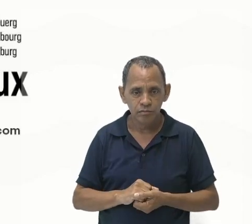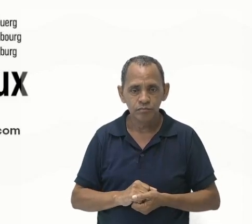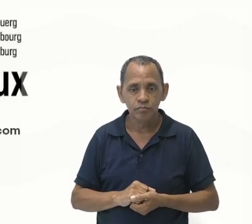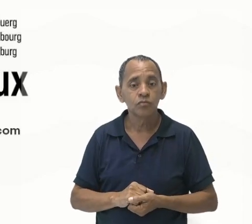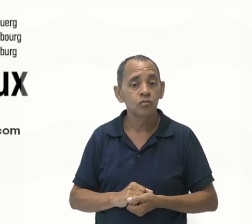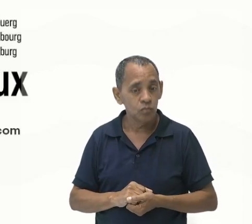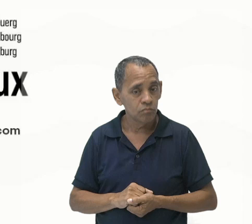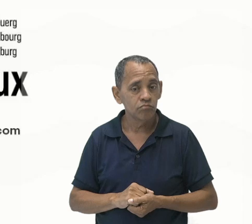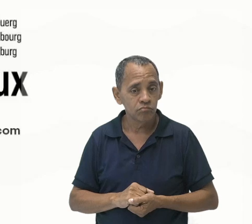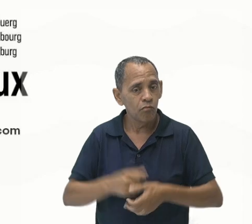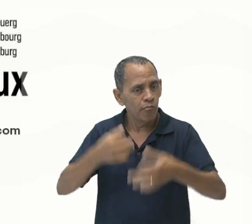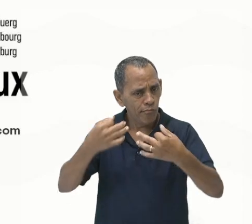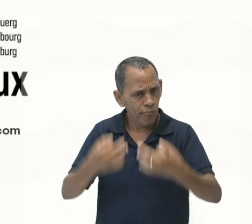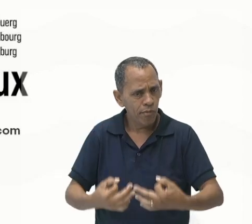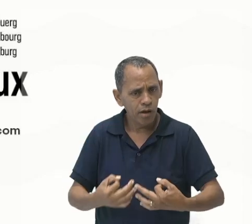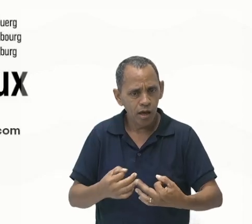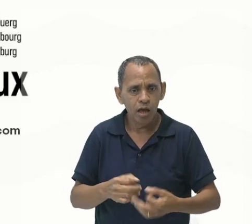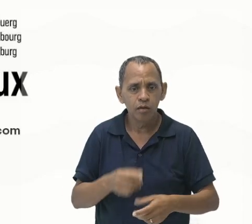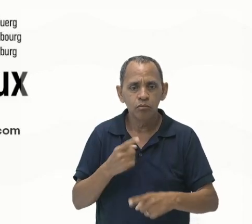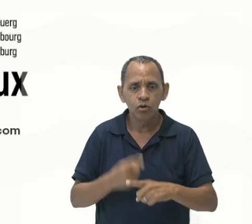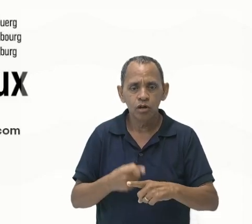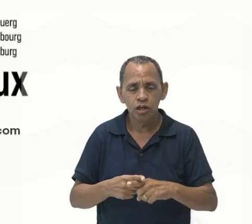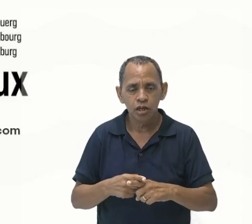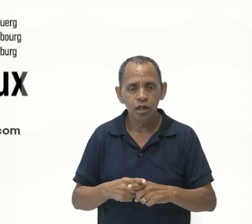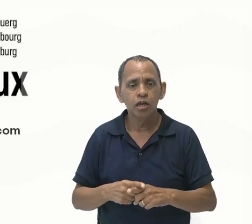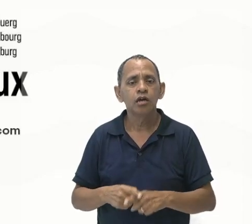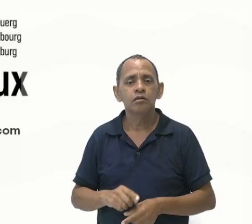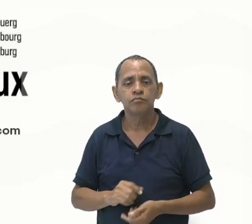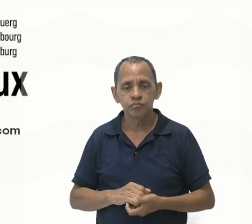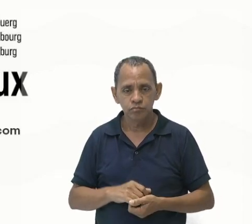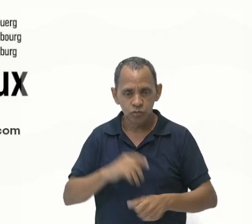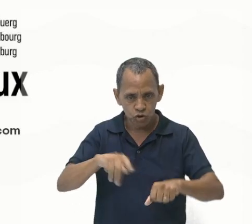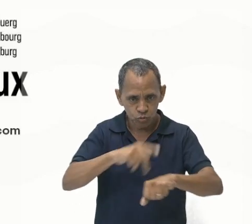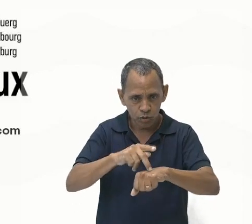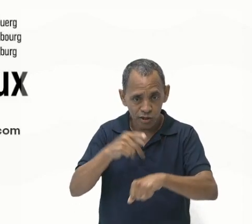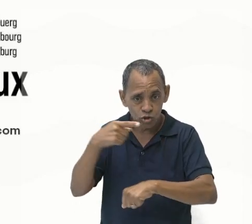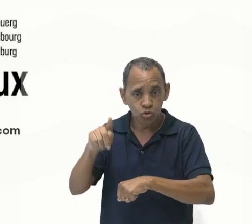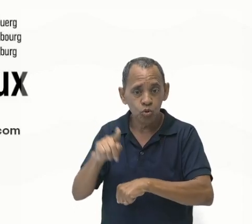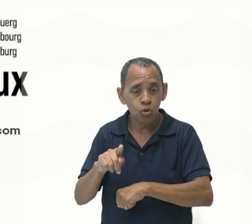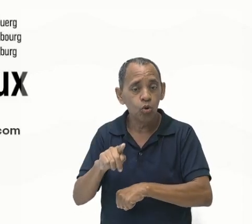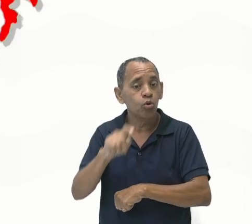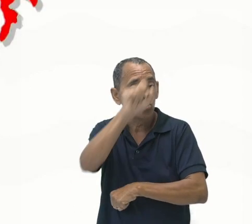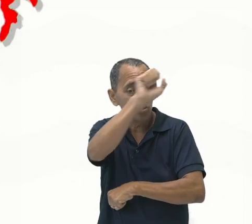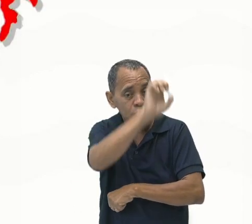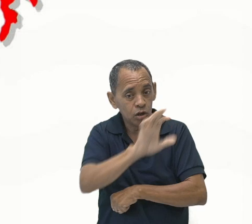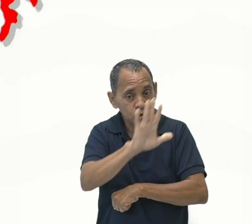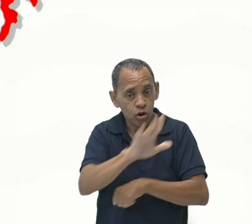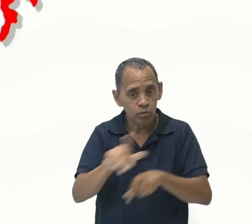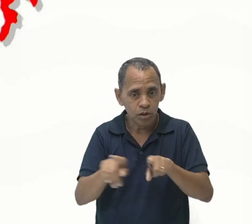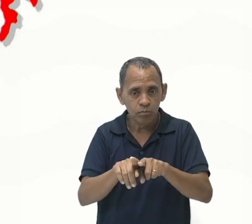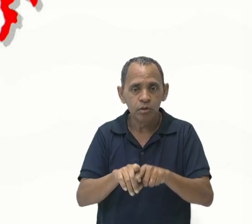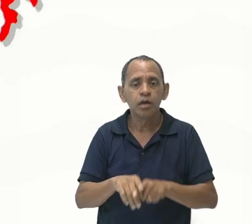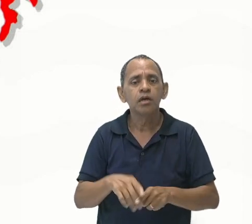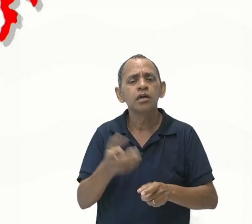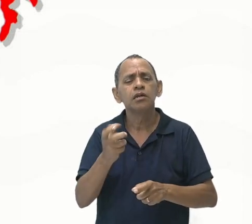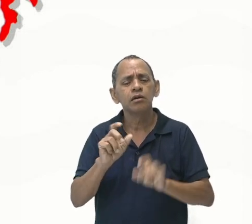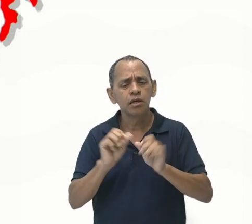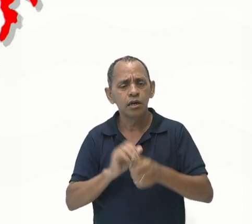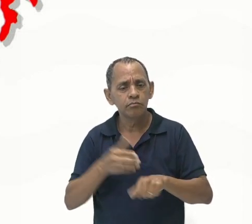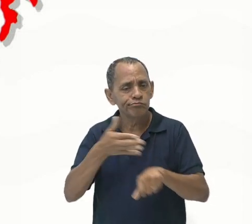União Europeia. Deu muito certo essa união aqui do Benelux e os outros países europeus começaram a ficar com interesse